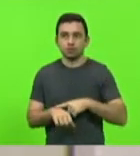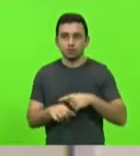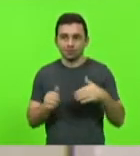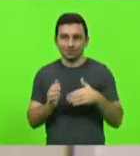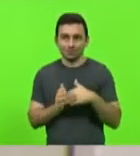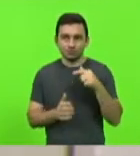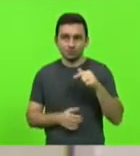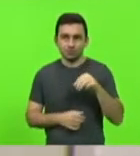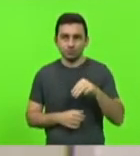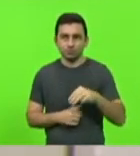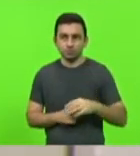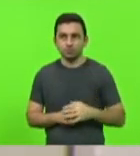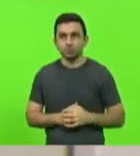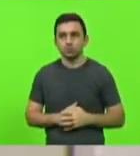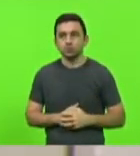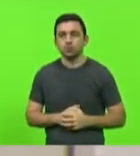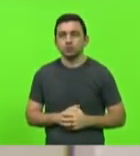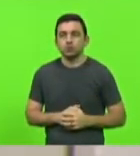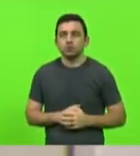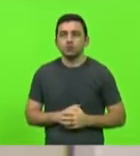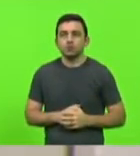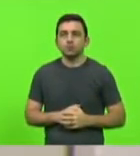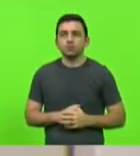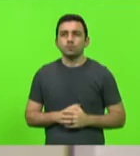deputado, e 30 segundos.